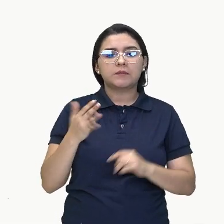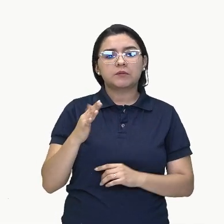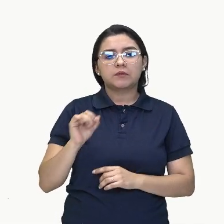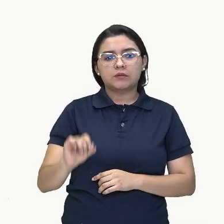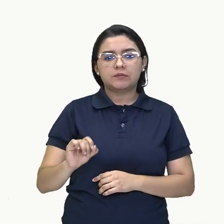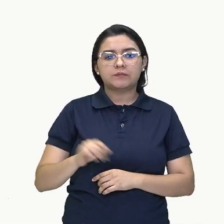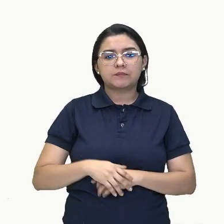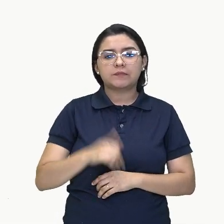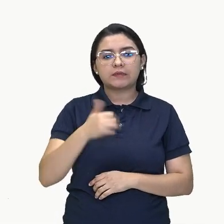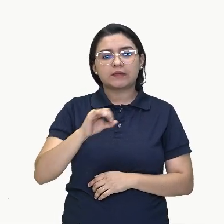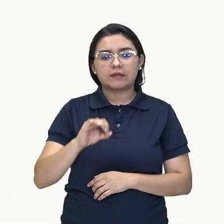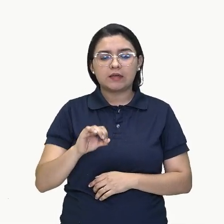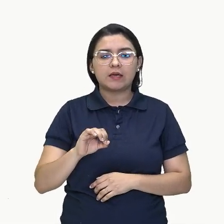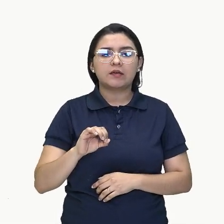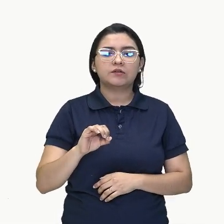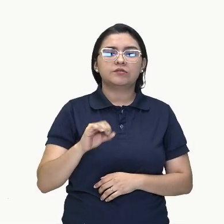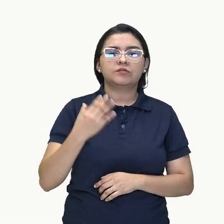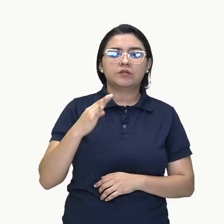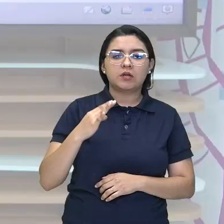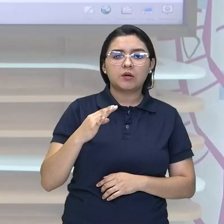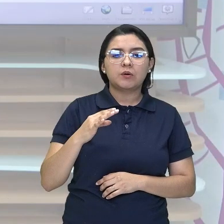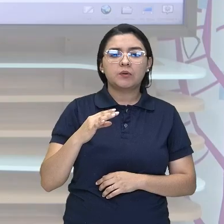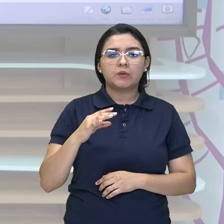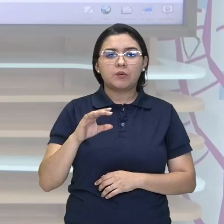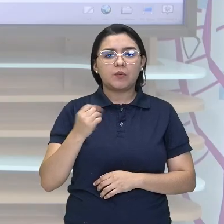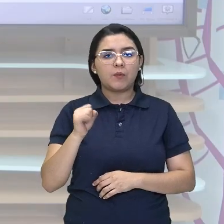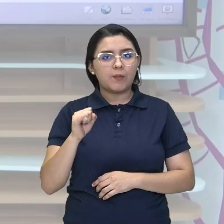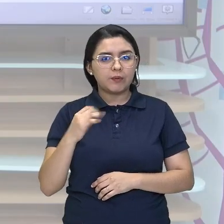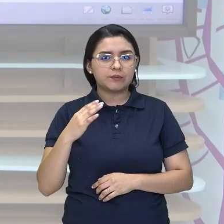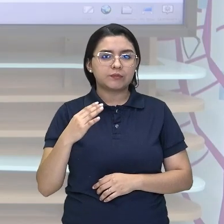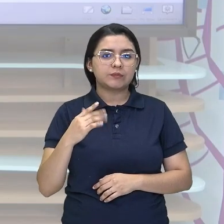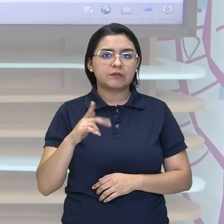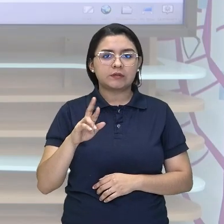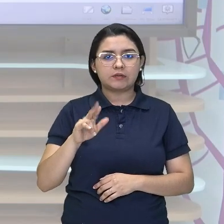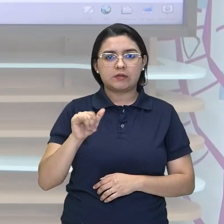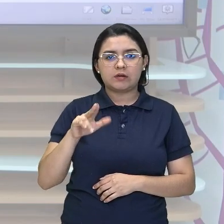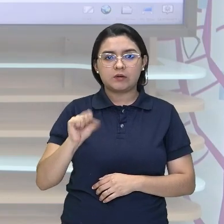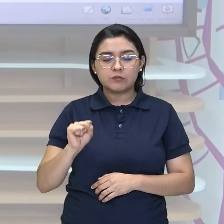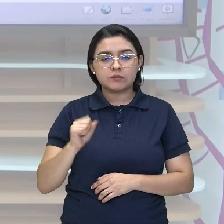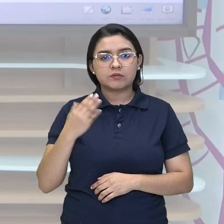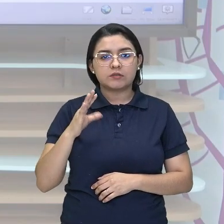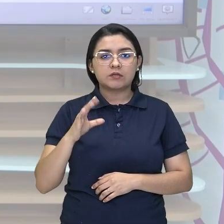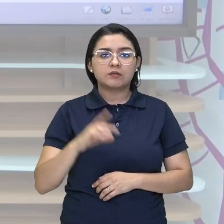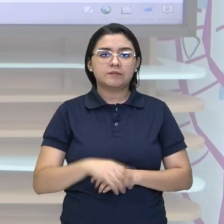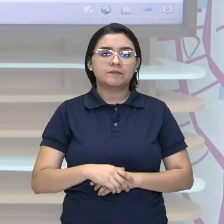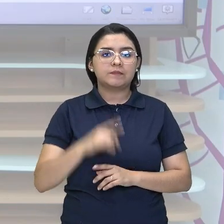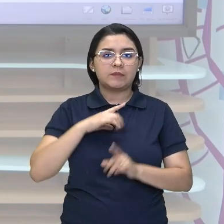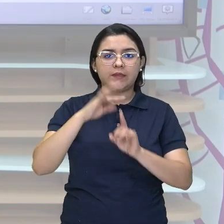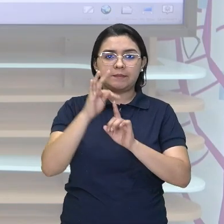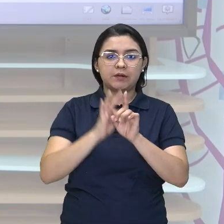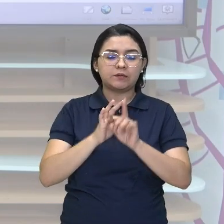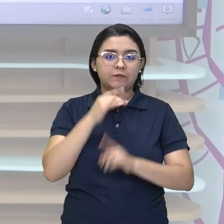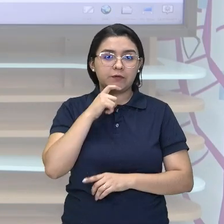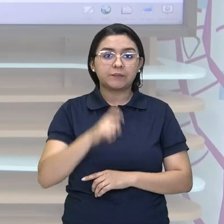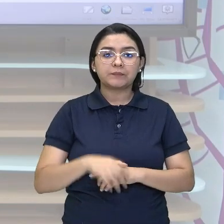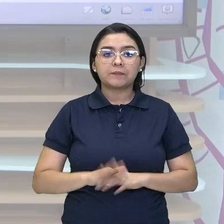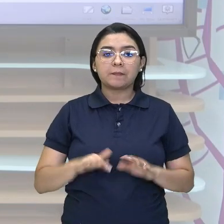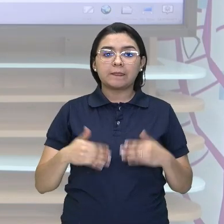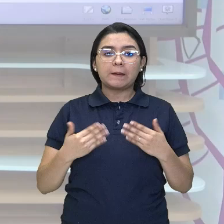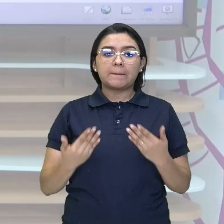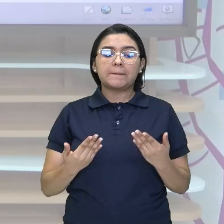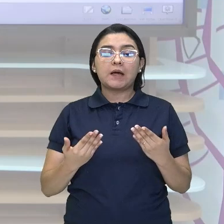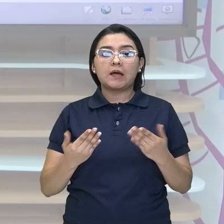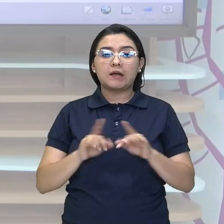atingiriam ali 10 graus Celsius, 8 graus, 6 graus, temperaturas baixíssimas. E